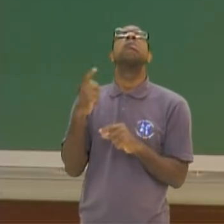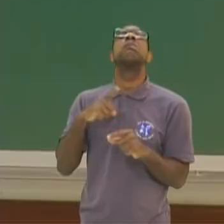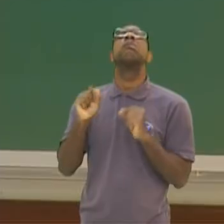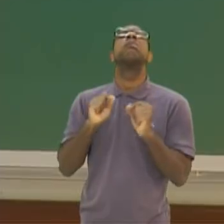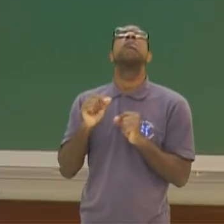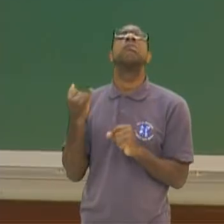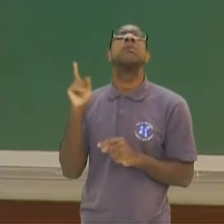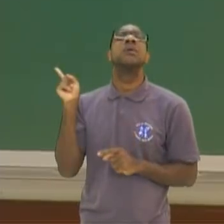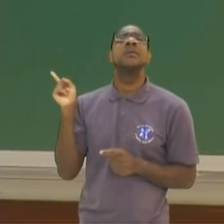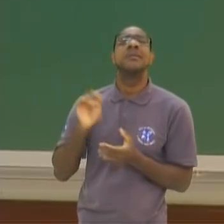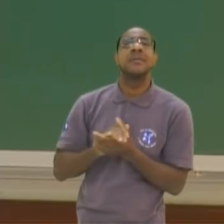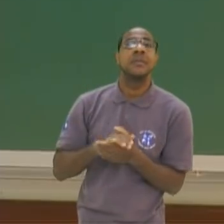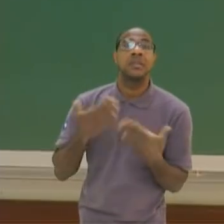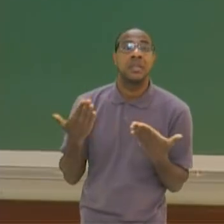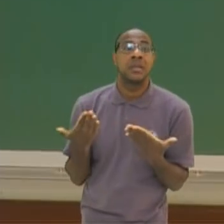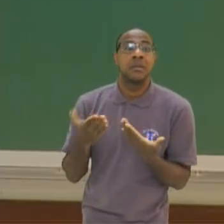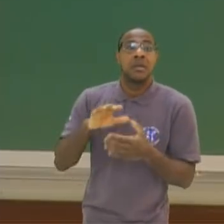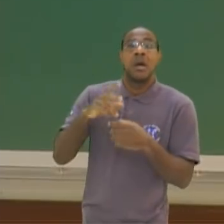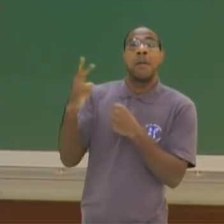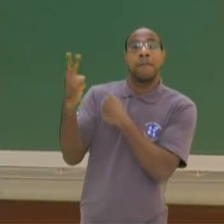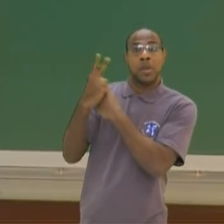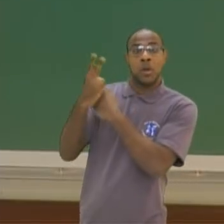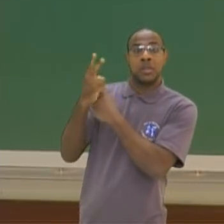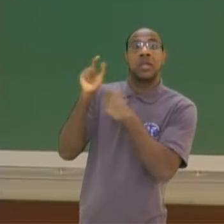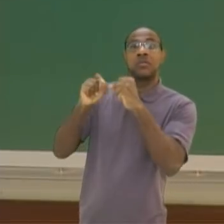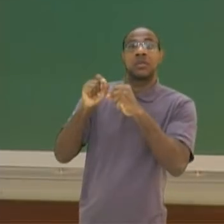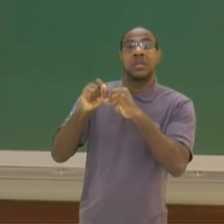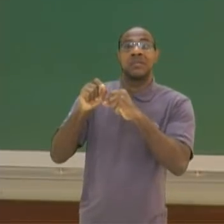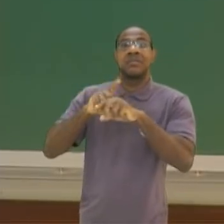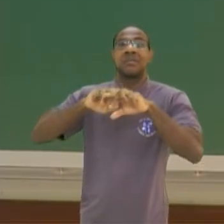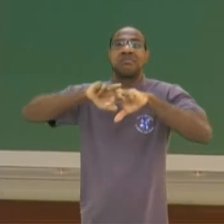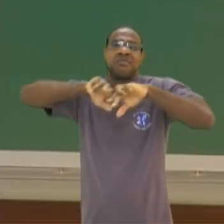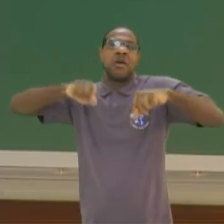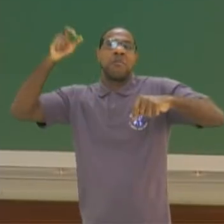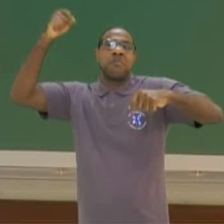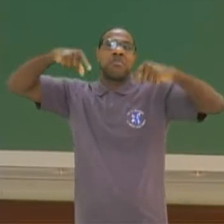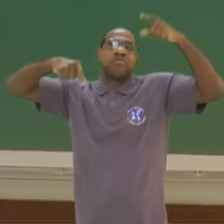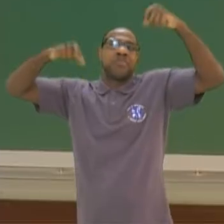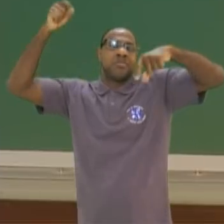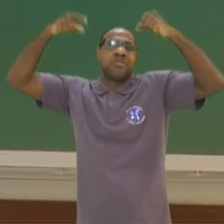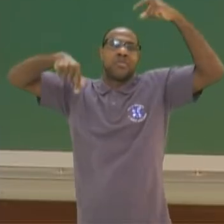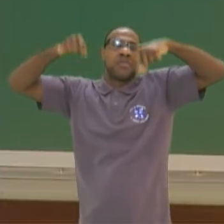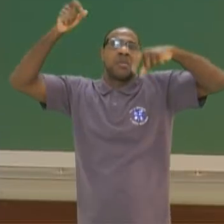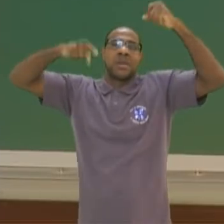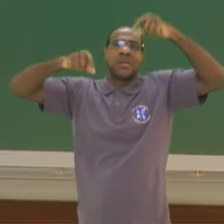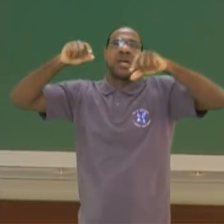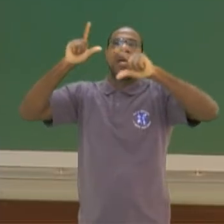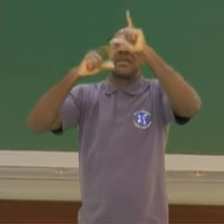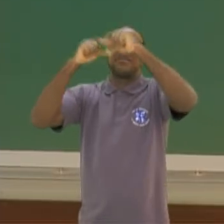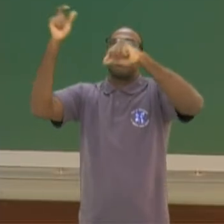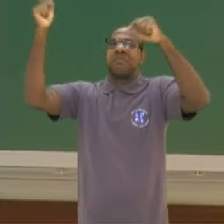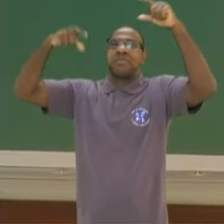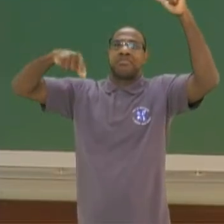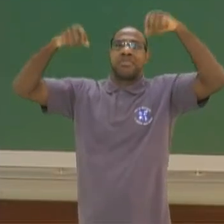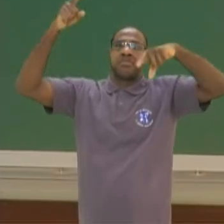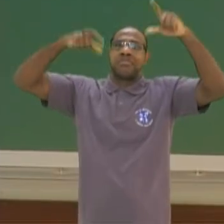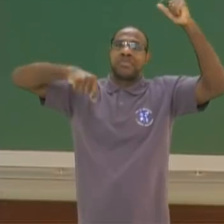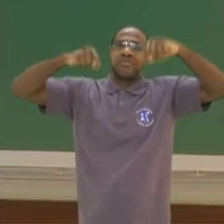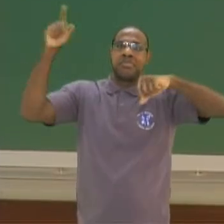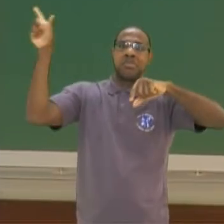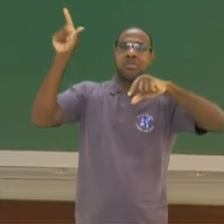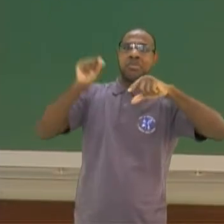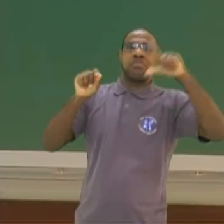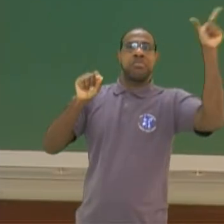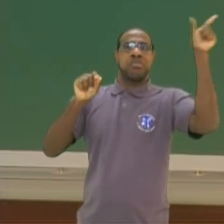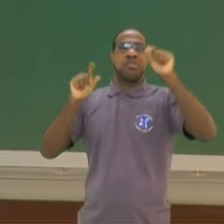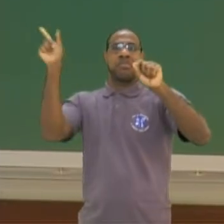camada? Então a mesosfera protege a Terra de meteoroides, pois ao atritarem com os gases lá existentes,